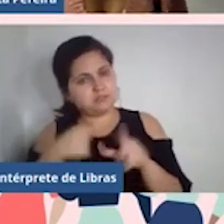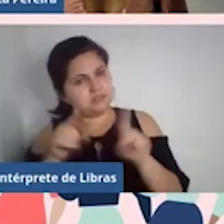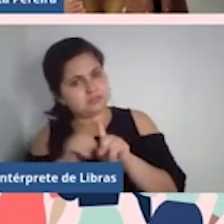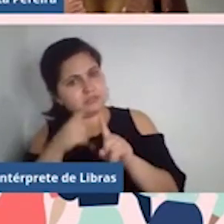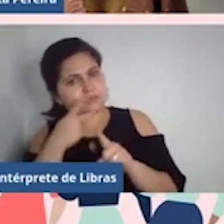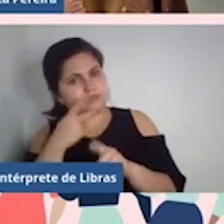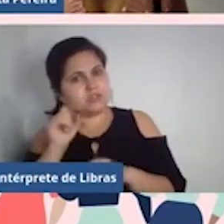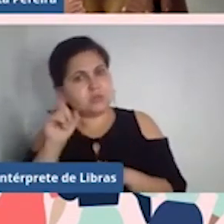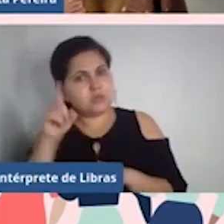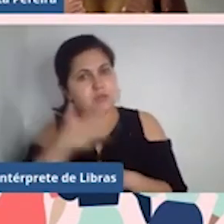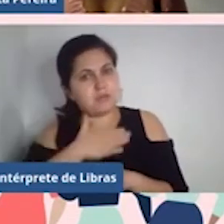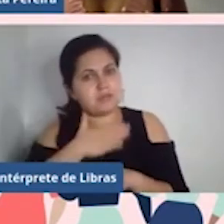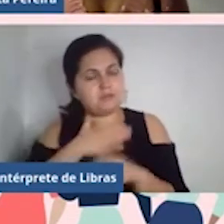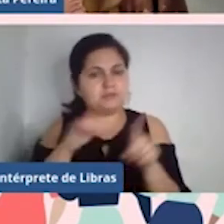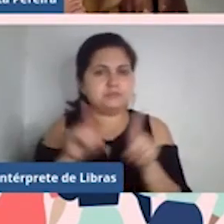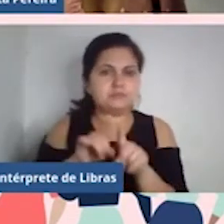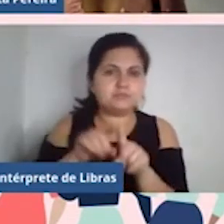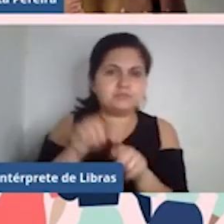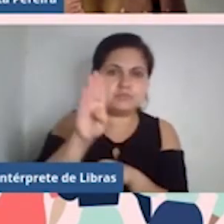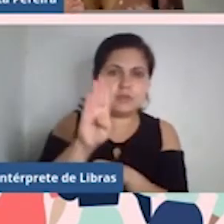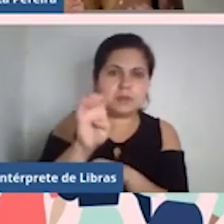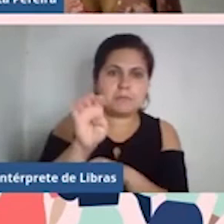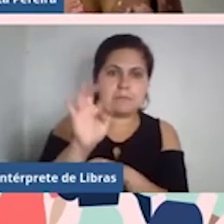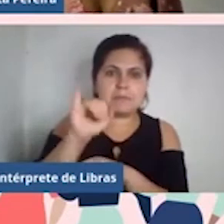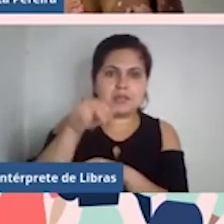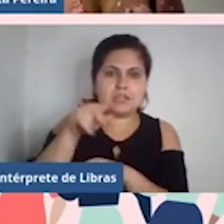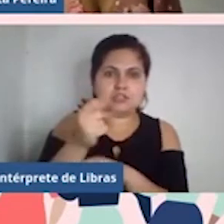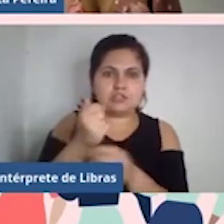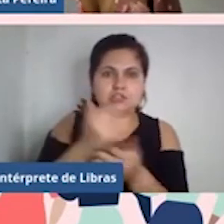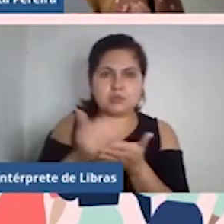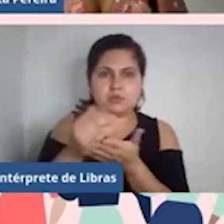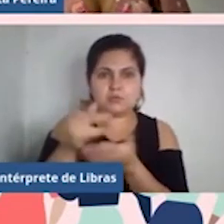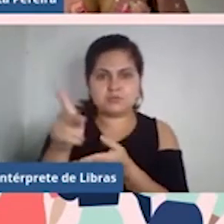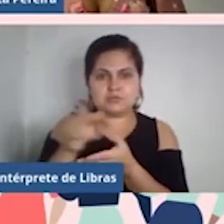que é. Betinha, começa por ti.